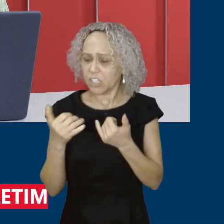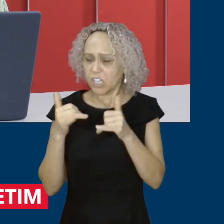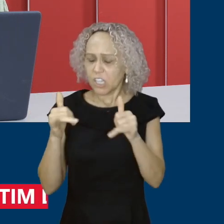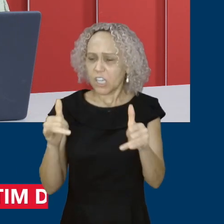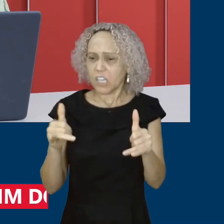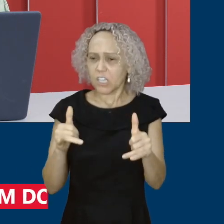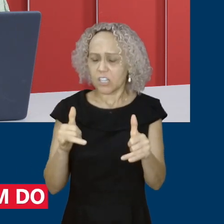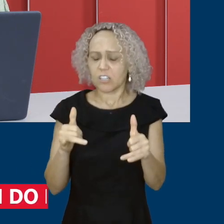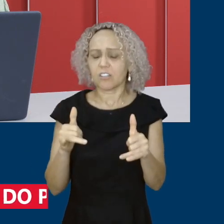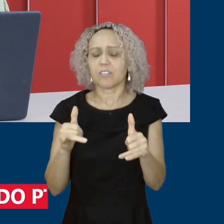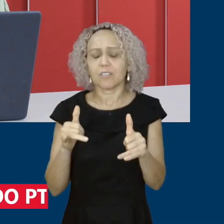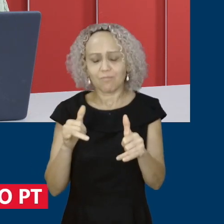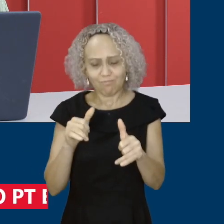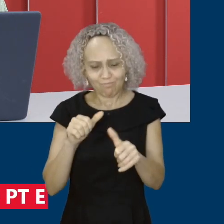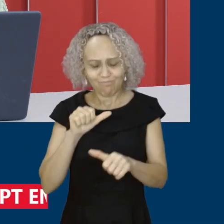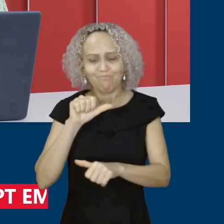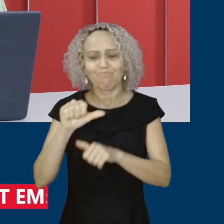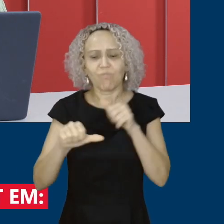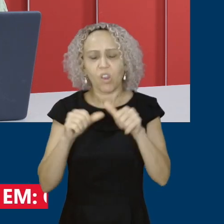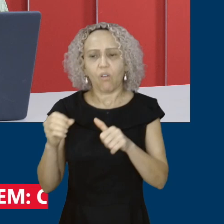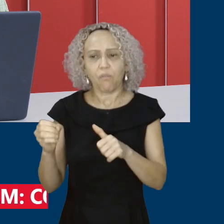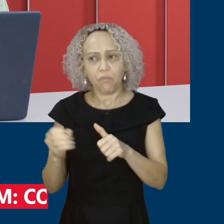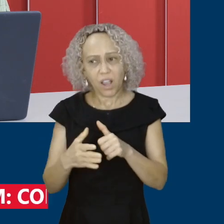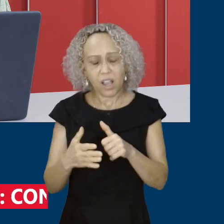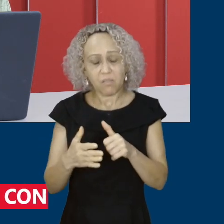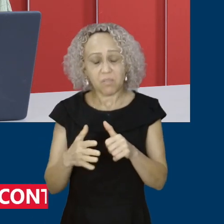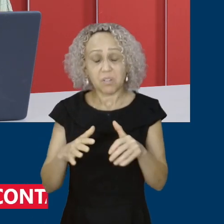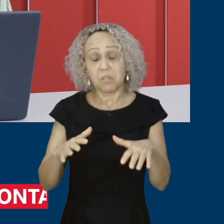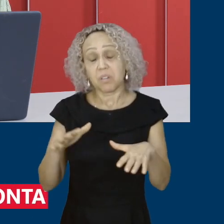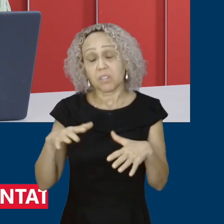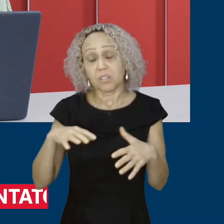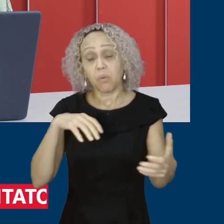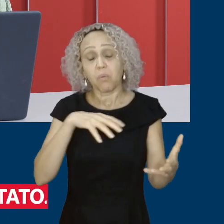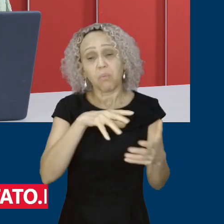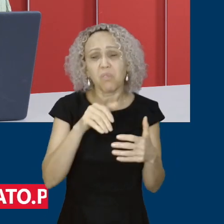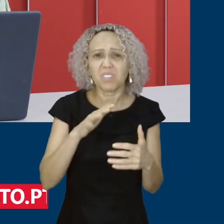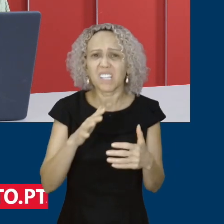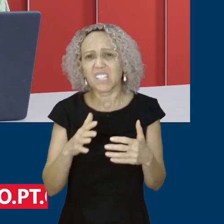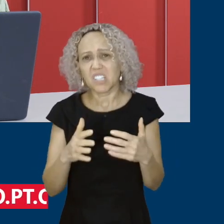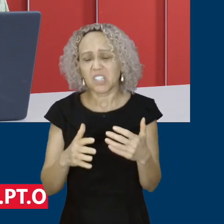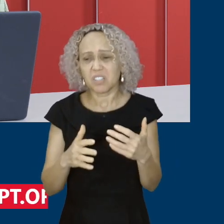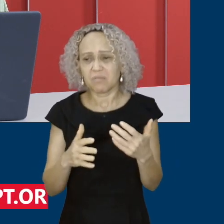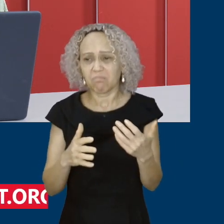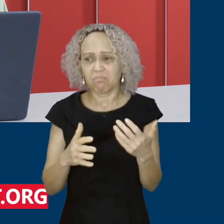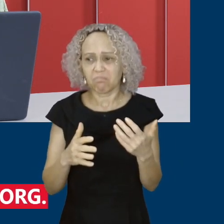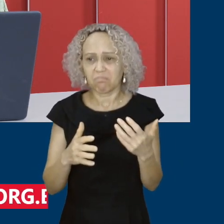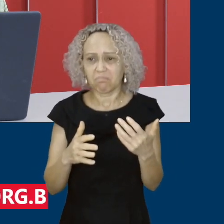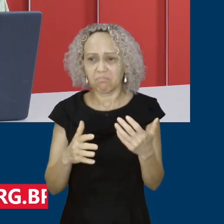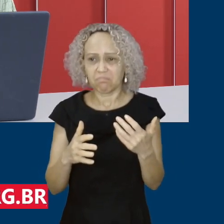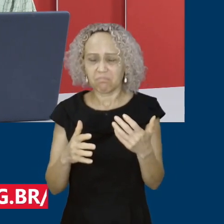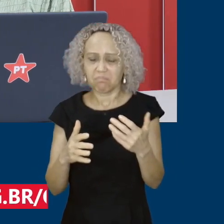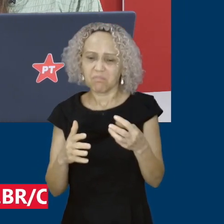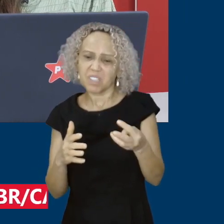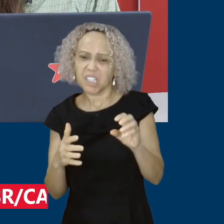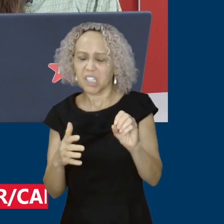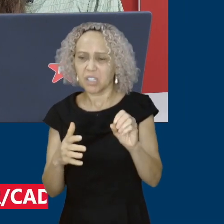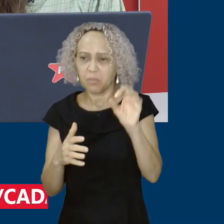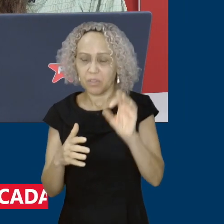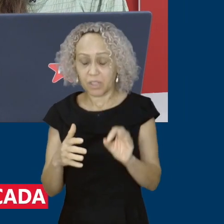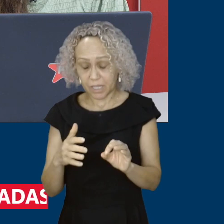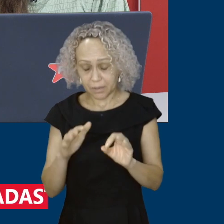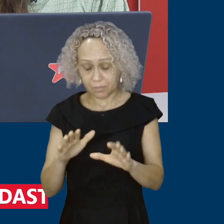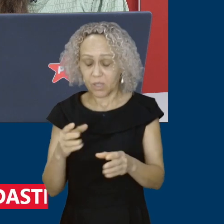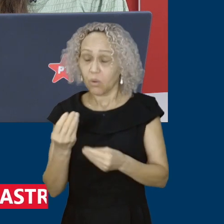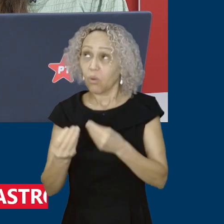de 38%. Como é que o novo PAC ainda deve melhorar esses números? Primeiro, eu acho que